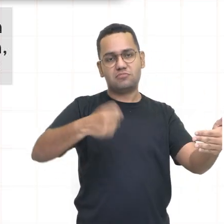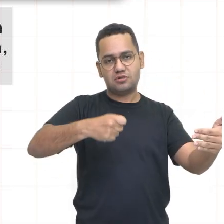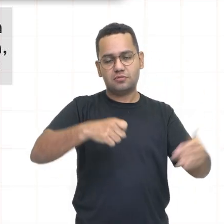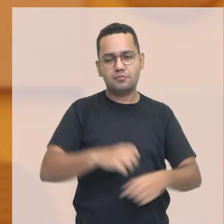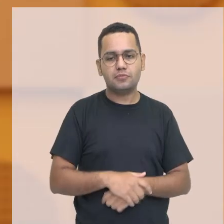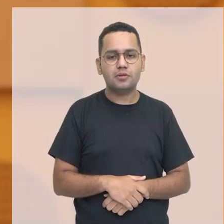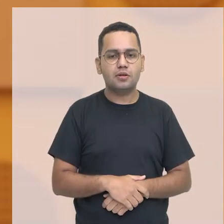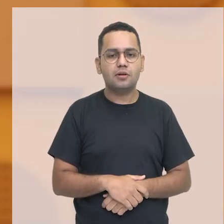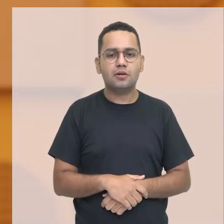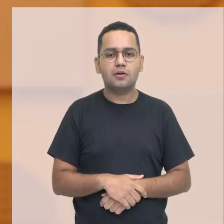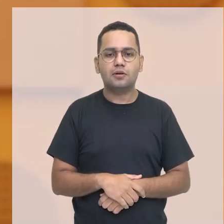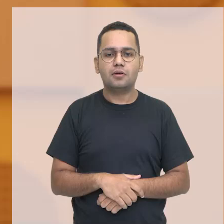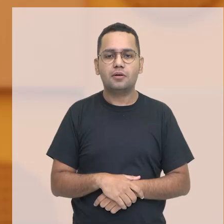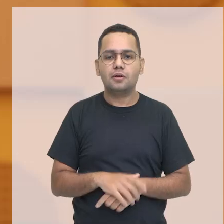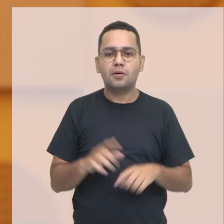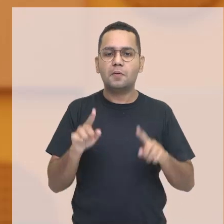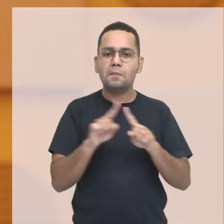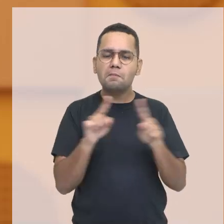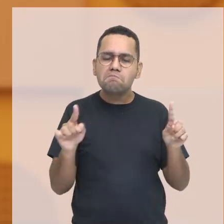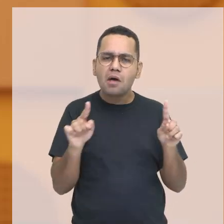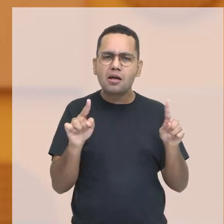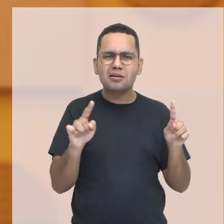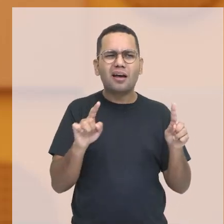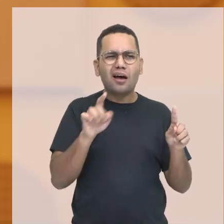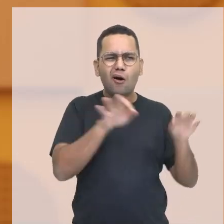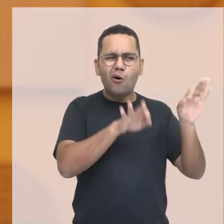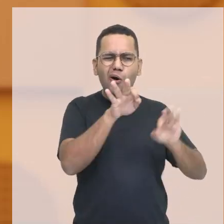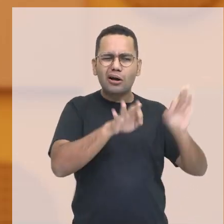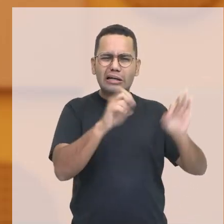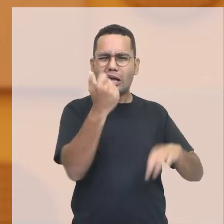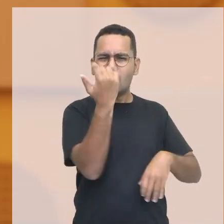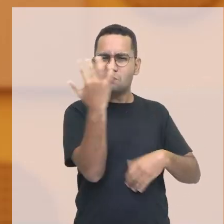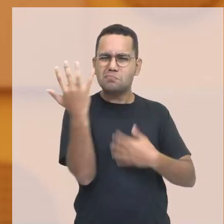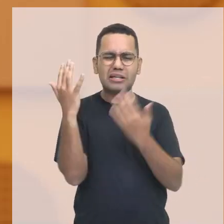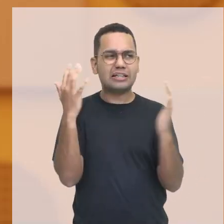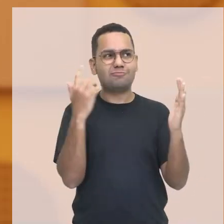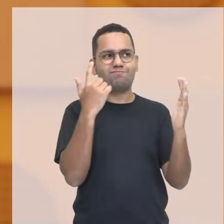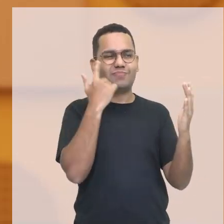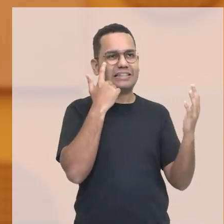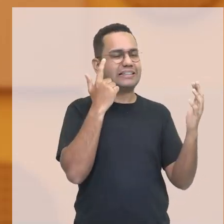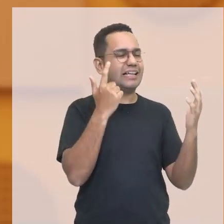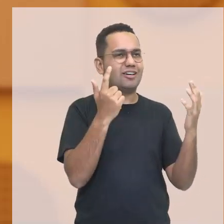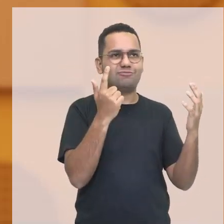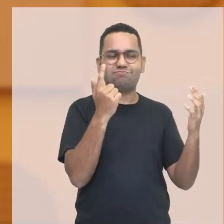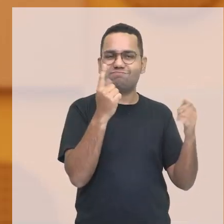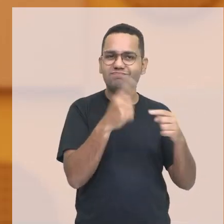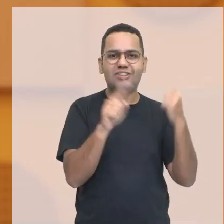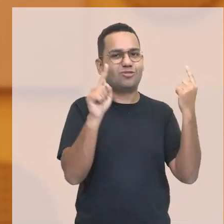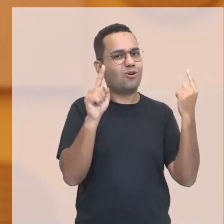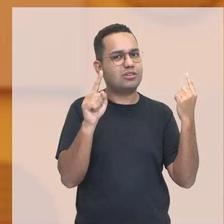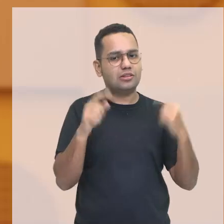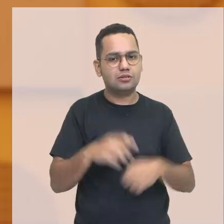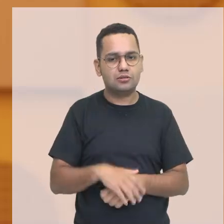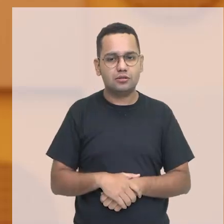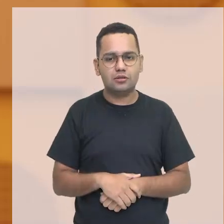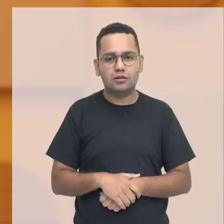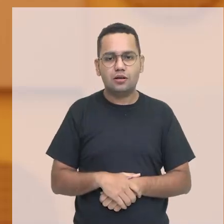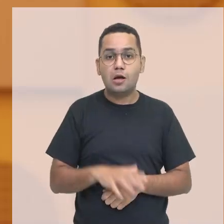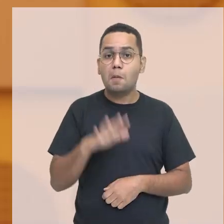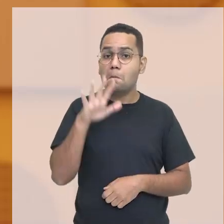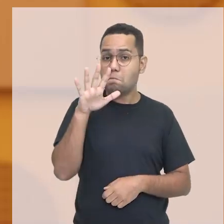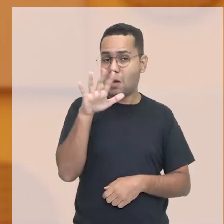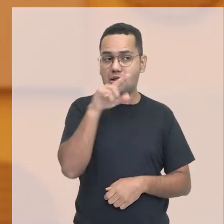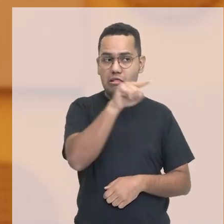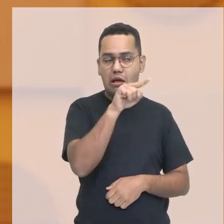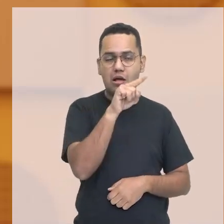ia de encontro com um projeto ambientalista para a região. Esse discurso ambientalista ele veio ganhar força